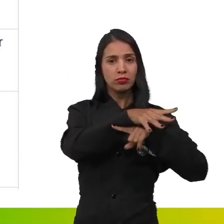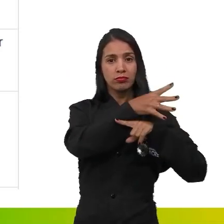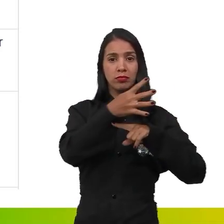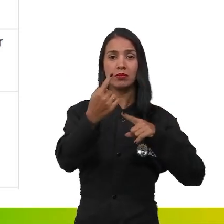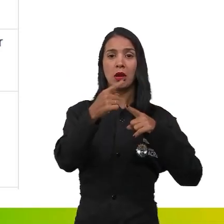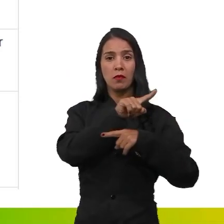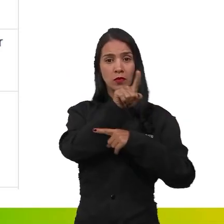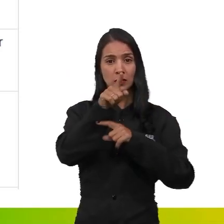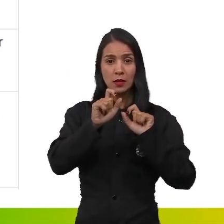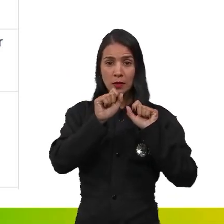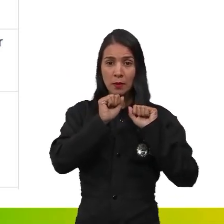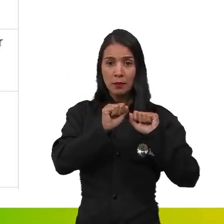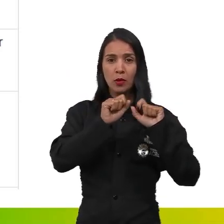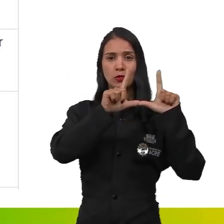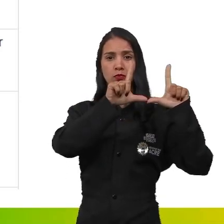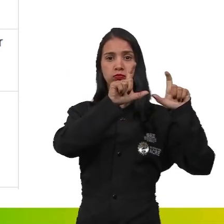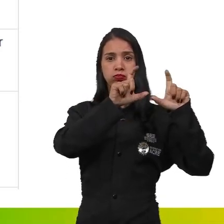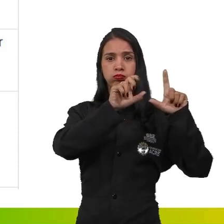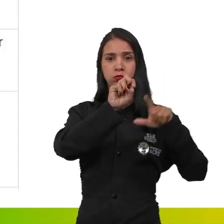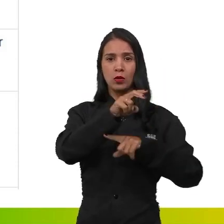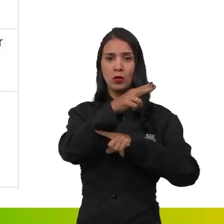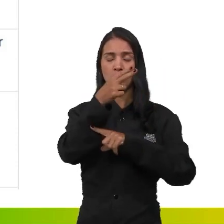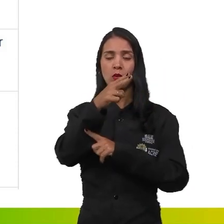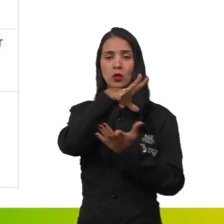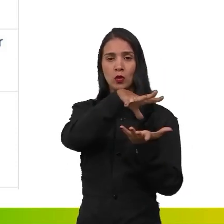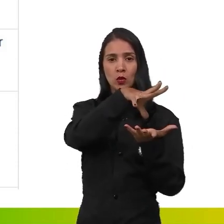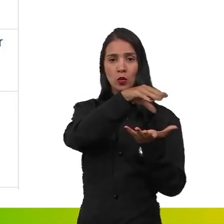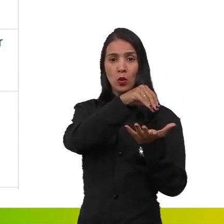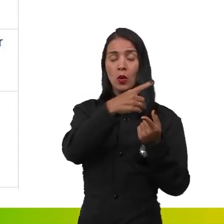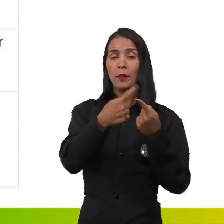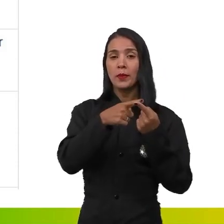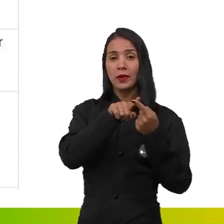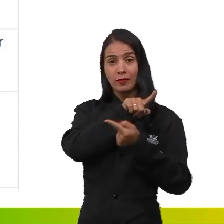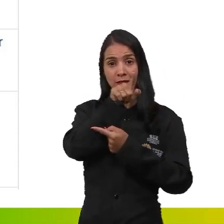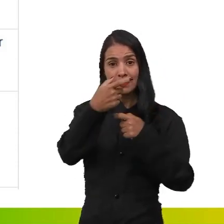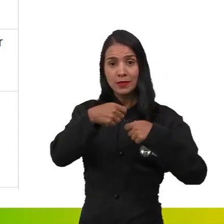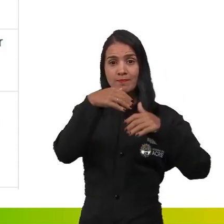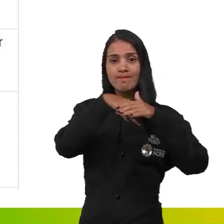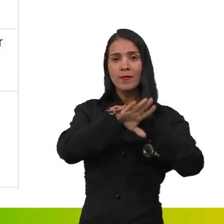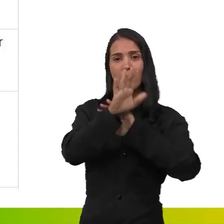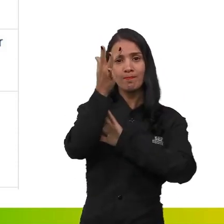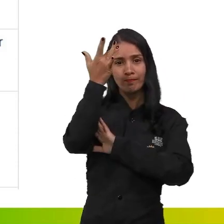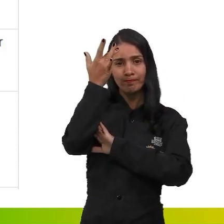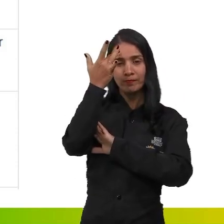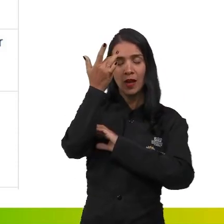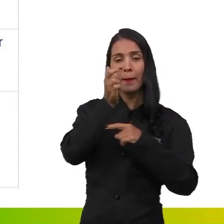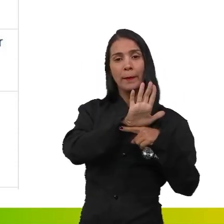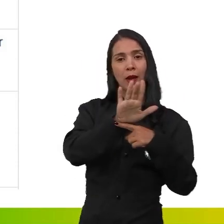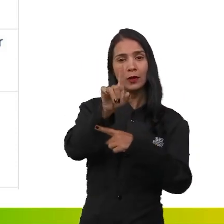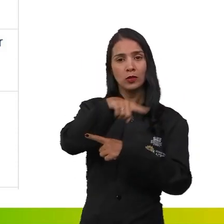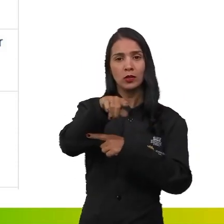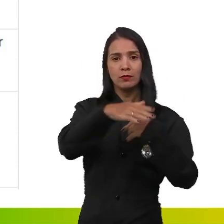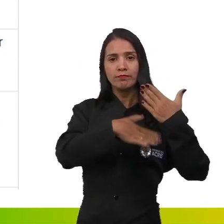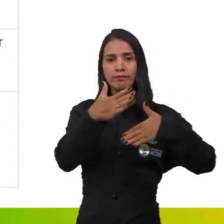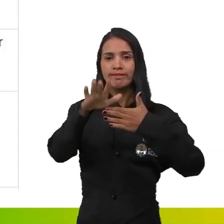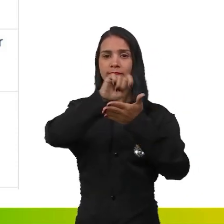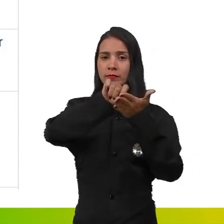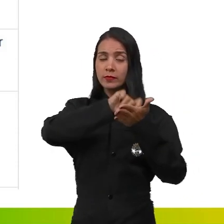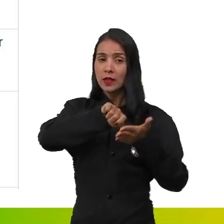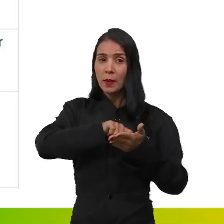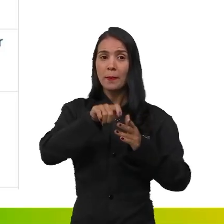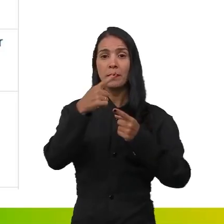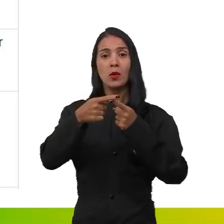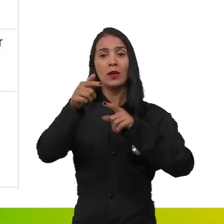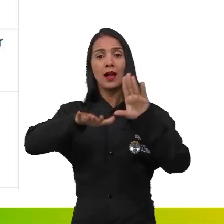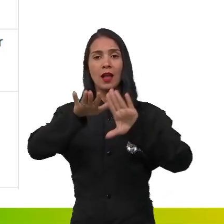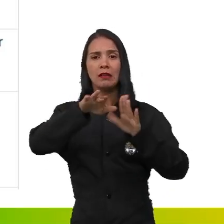enfim, não sei como vocês estão acessando a essa aula, mas para que vocês guardem, para que ajude nesse processo de escrita, porque às vezes nós